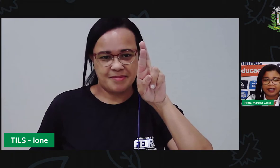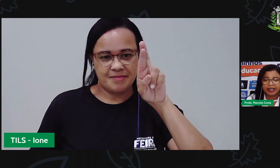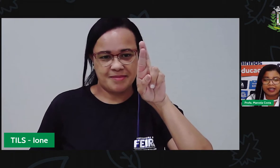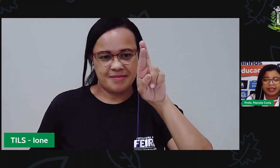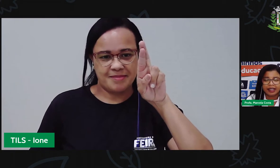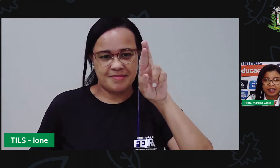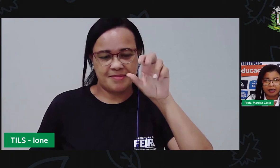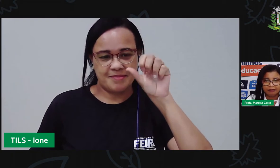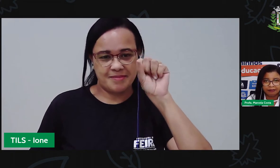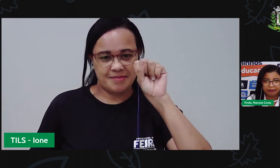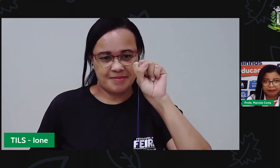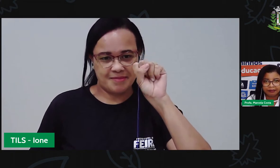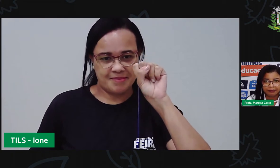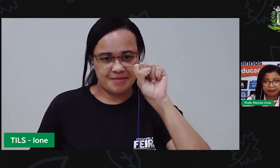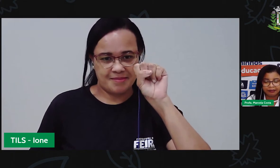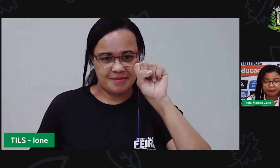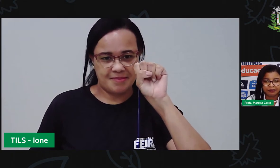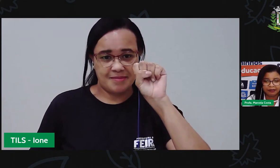Si